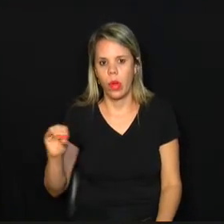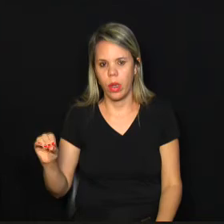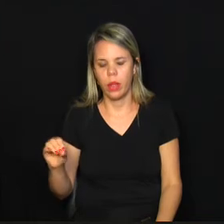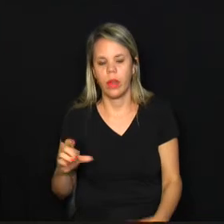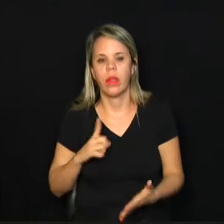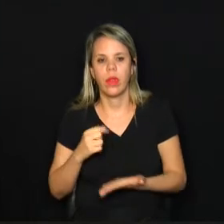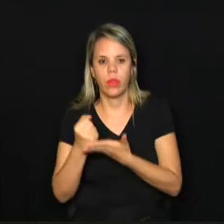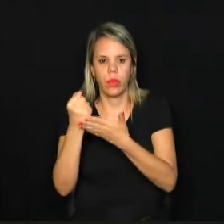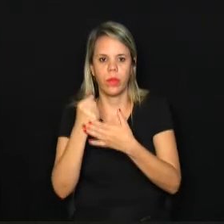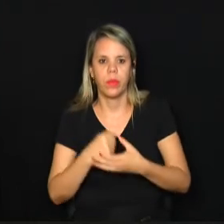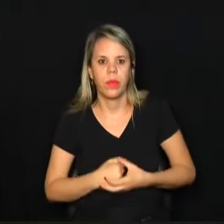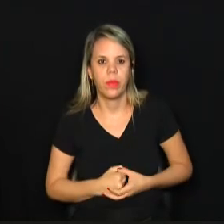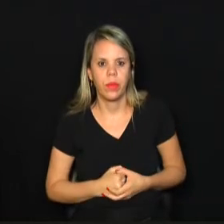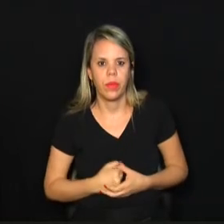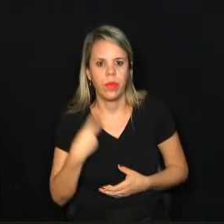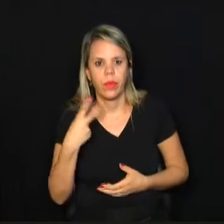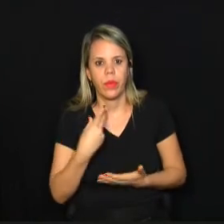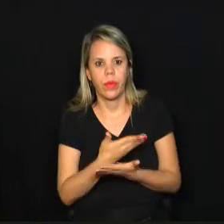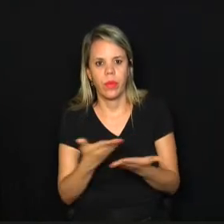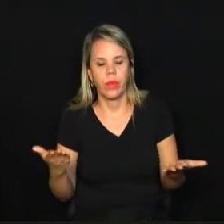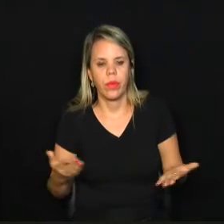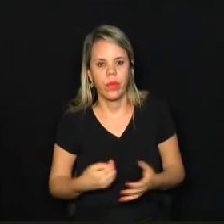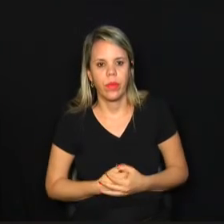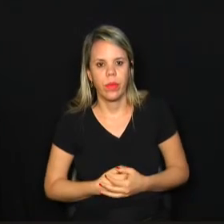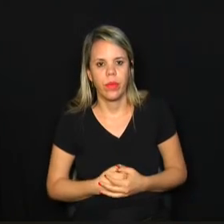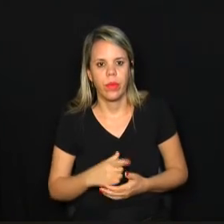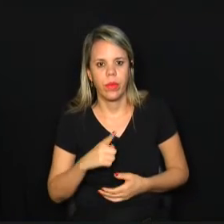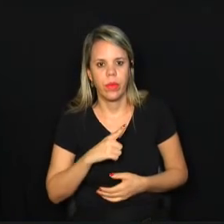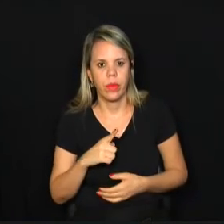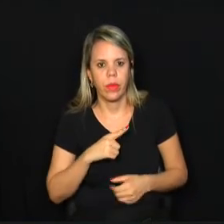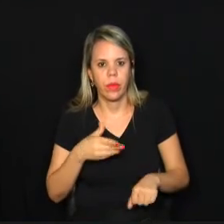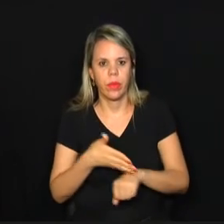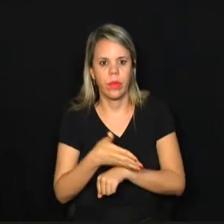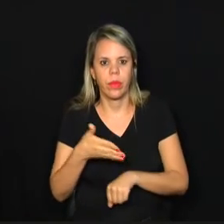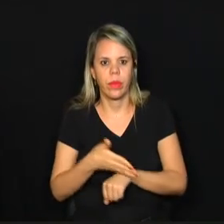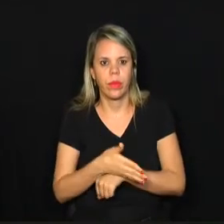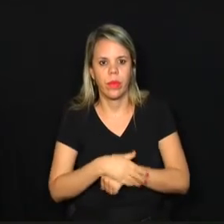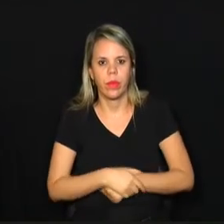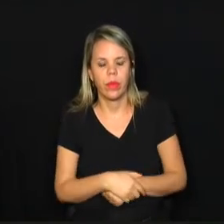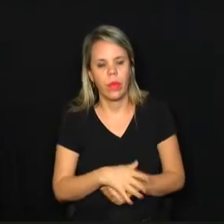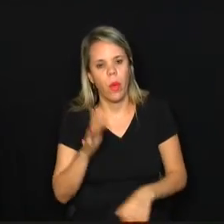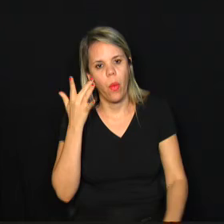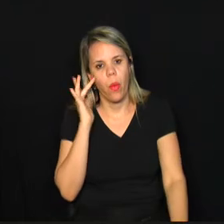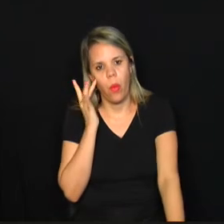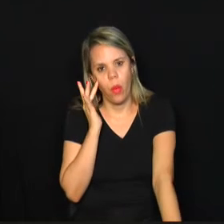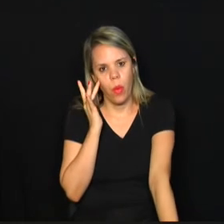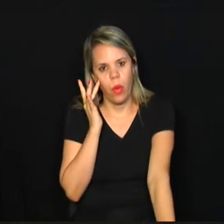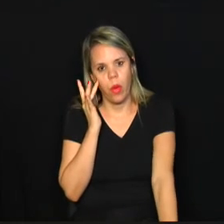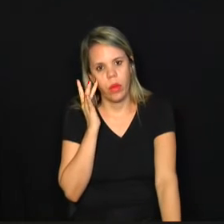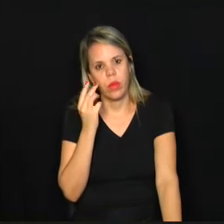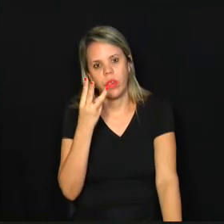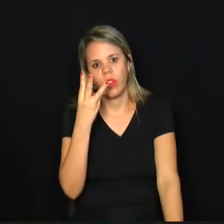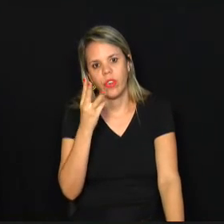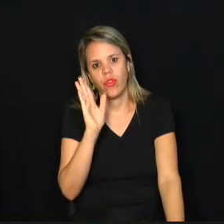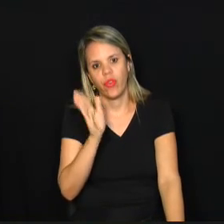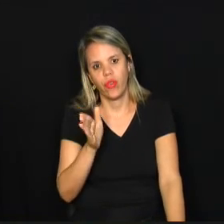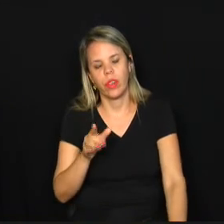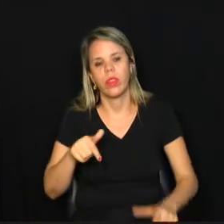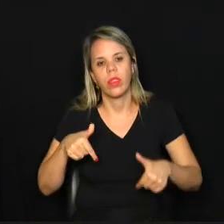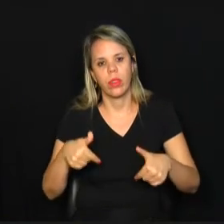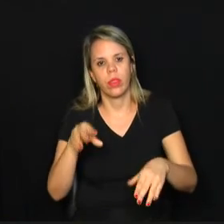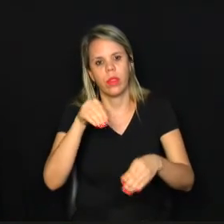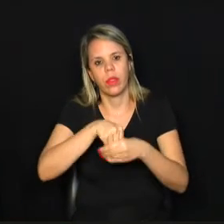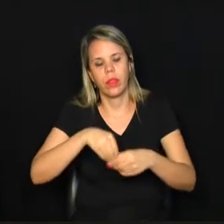nos tem dado, aos vereadores que têm participado. Eu acho que participei de 3 já ações dentro da